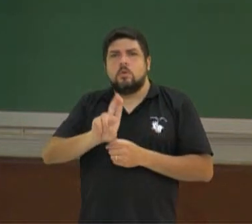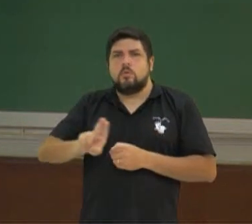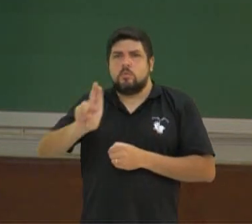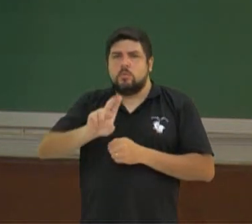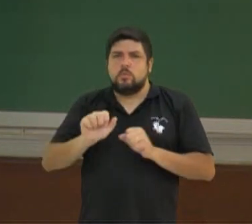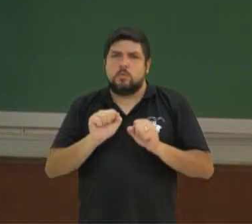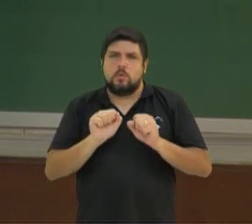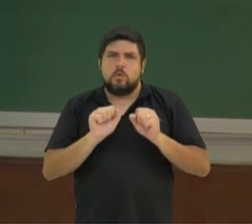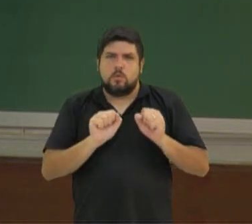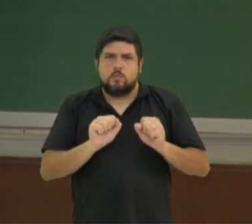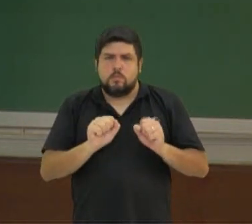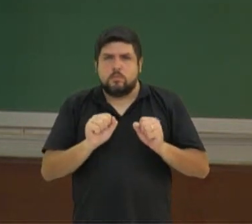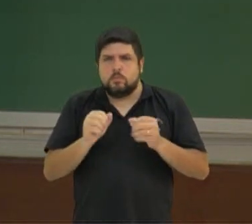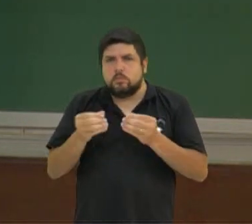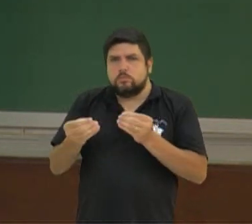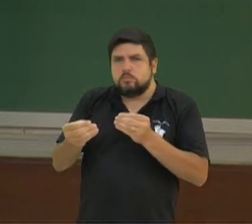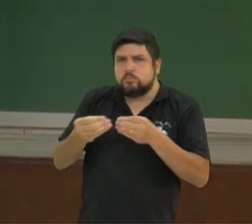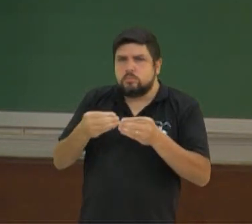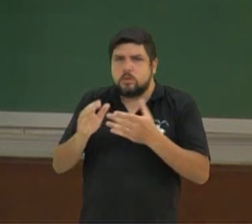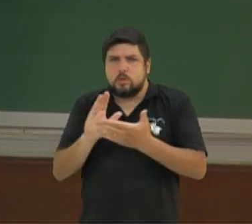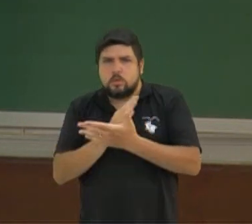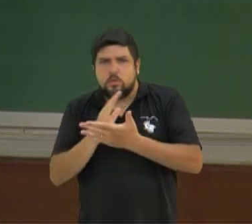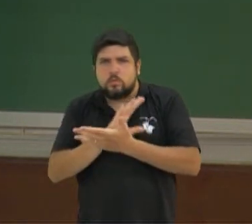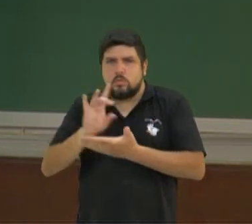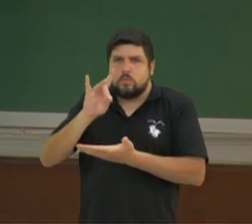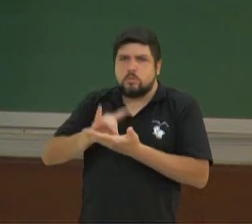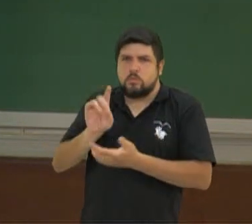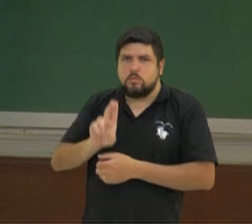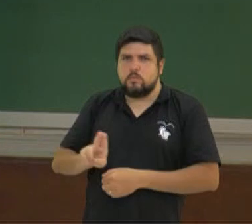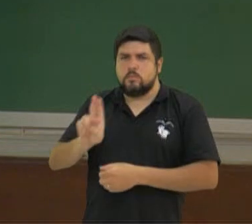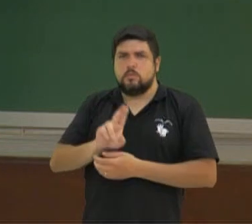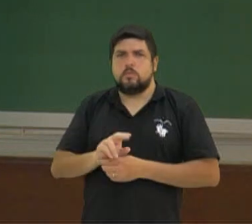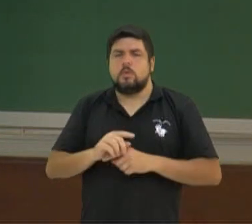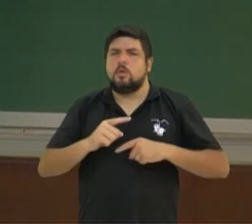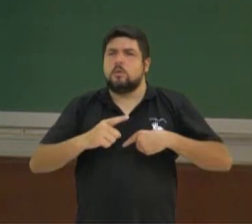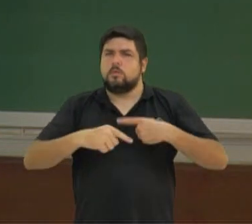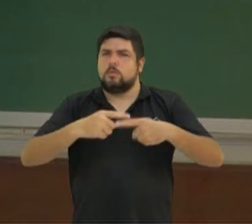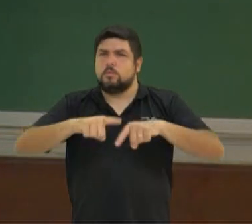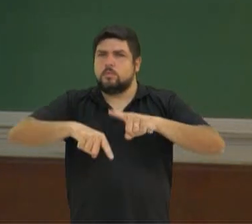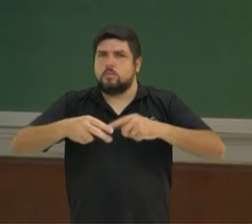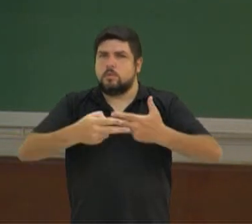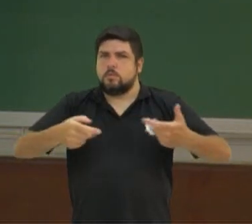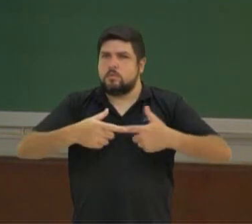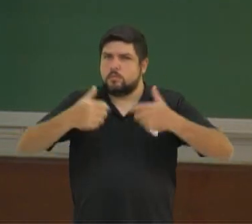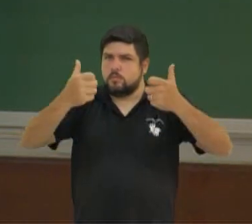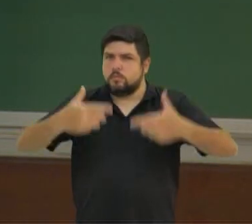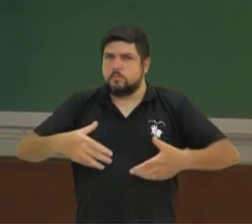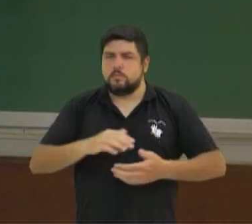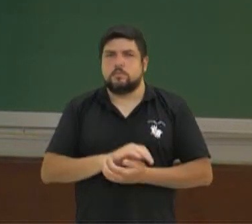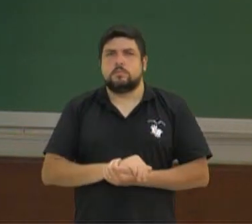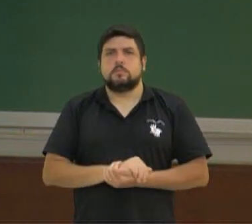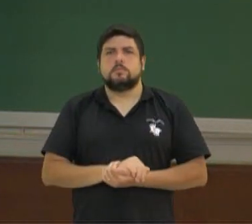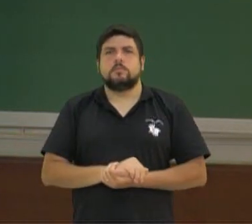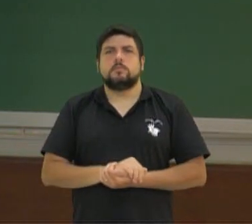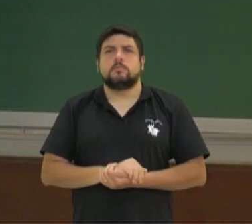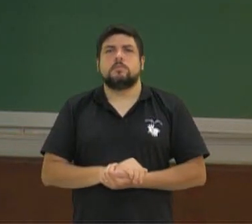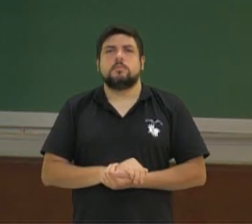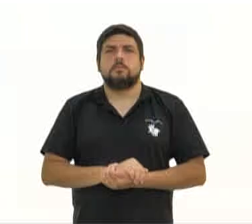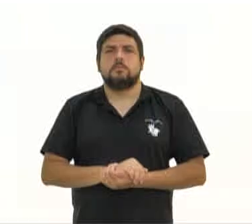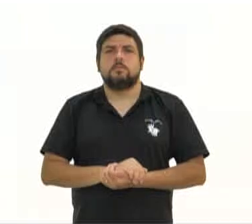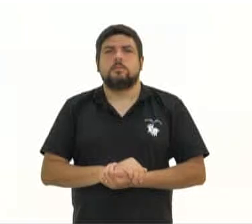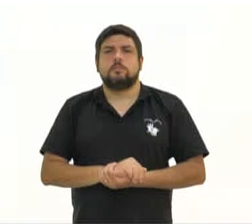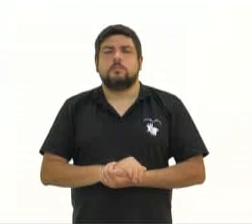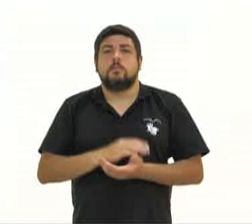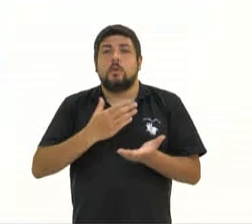ser utilizada a peteca sintética. Então nós vamos estar vendo esses materiais mais detalhadamente ali à frente. Então, começando